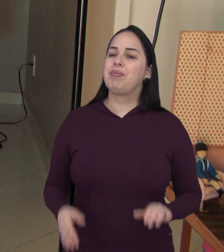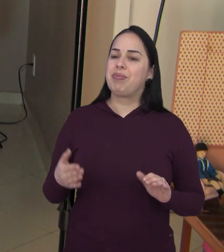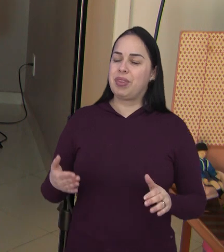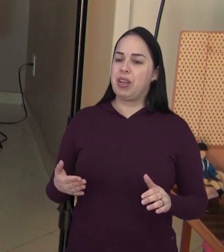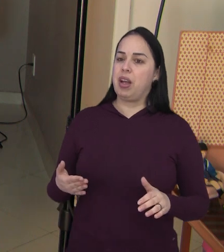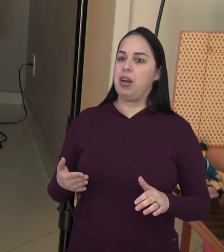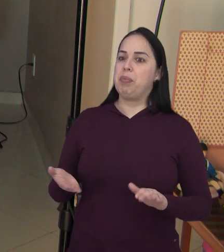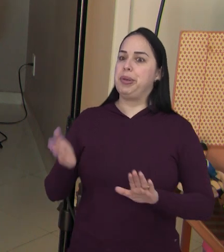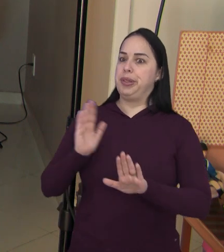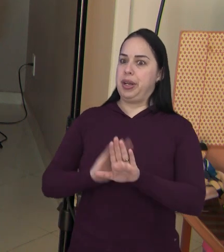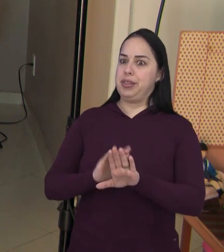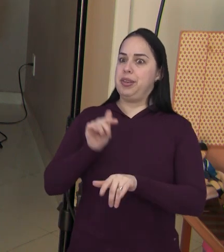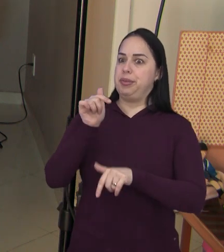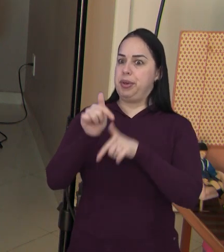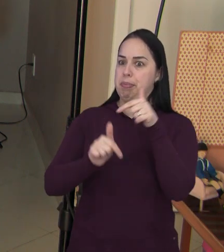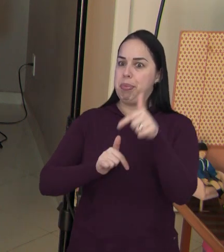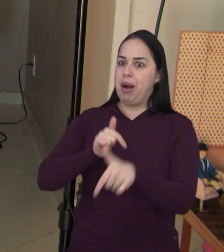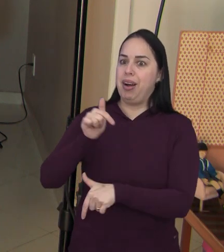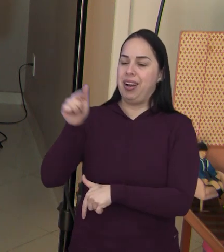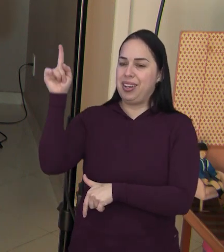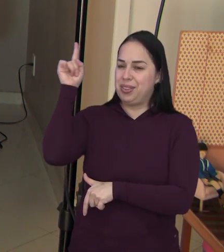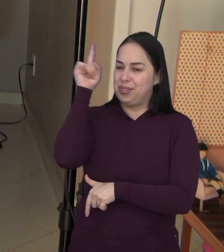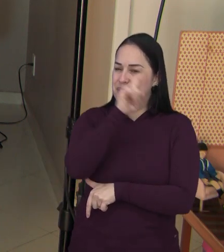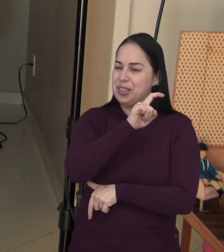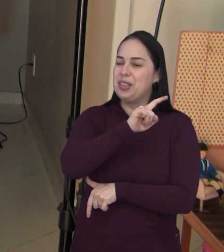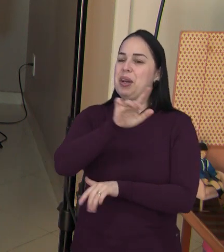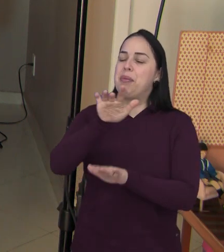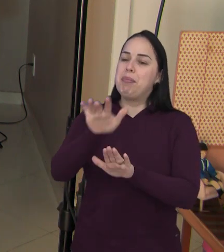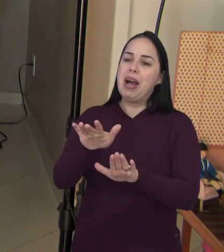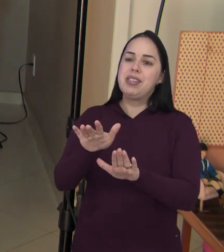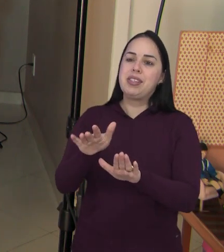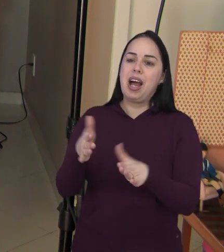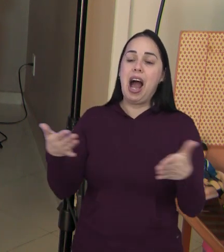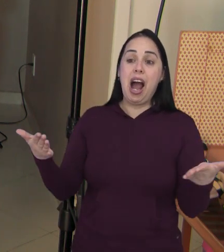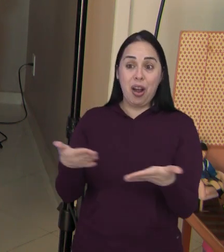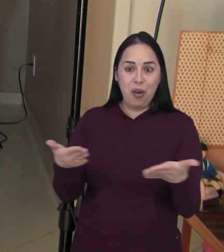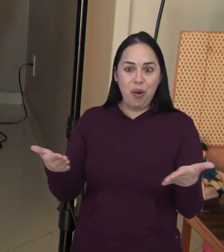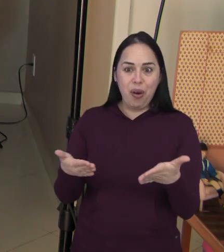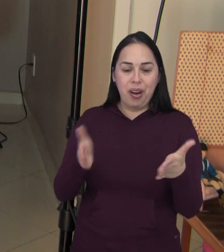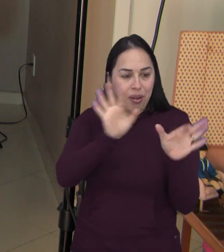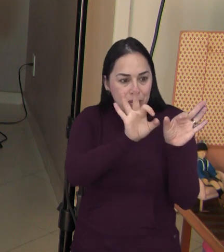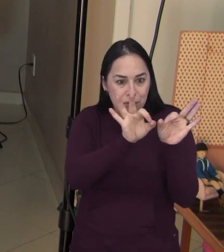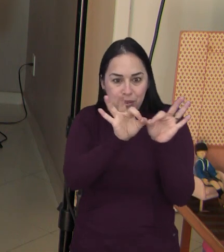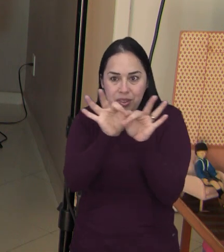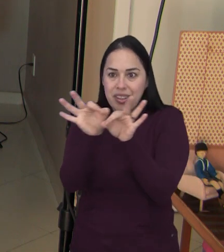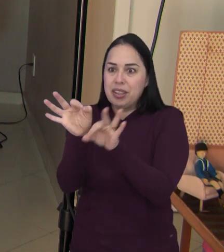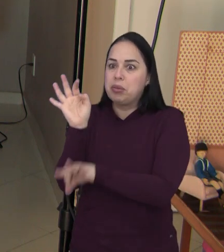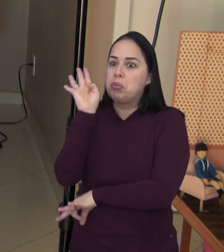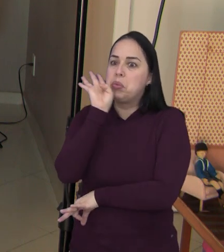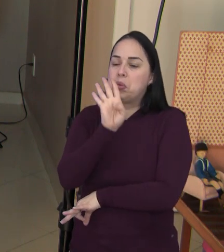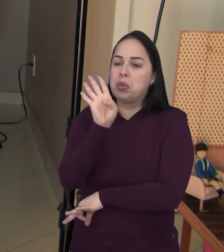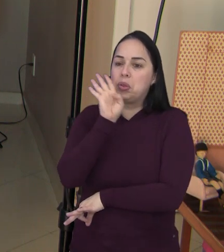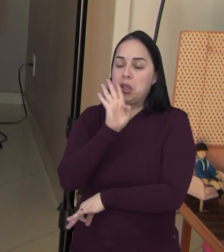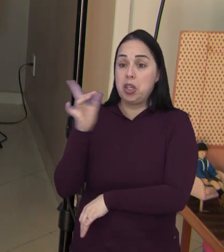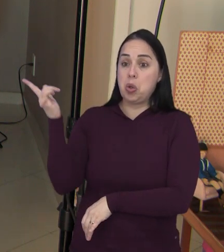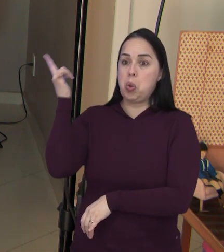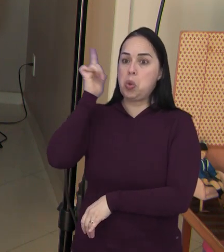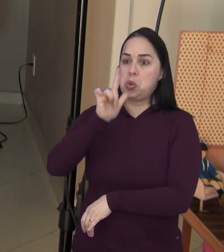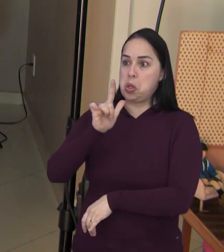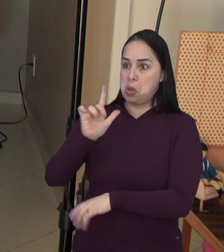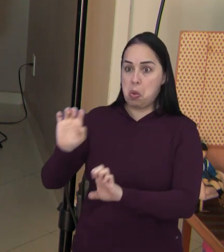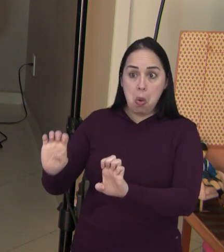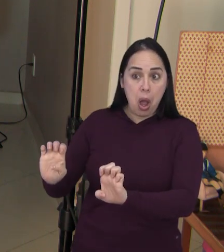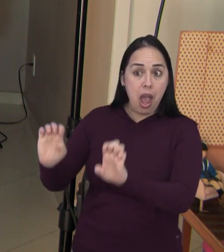Assim, deu muito trabalho, mas acredito que o trabalho valeu a pena, porque ficou realmente um projeto muito bacana, que inclusive já foi para